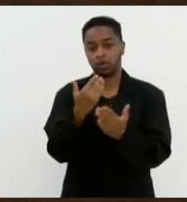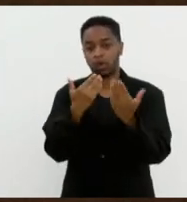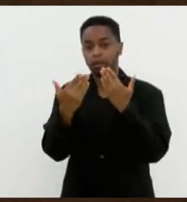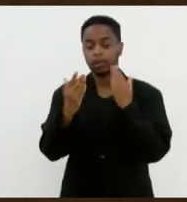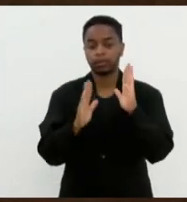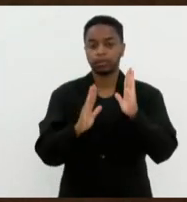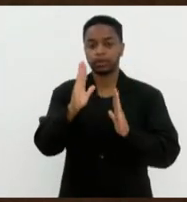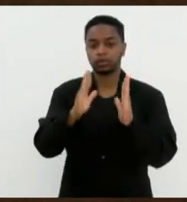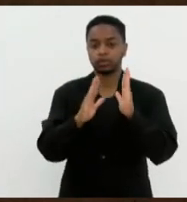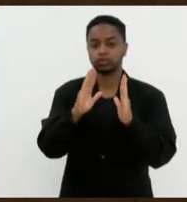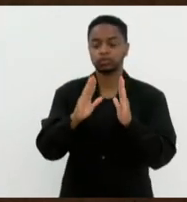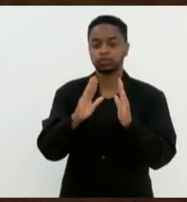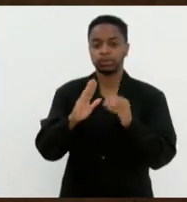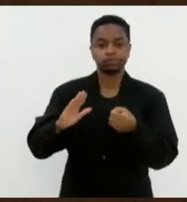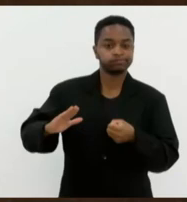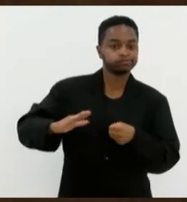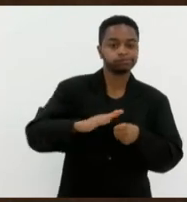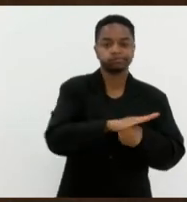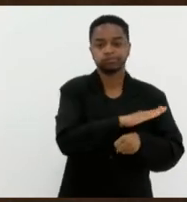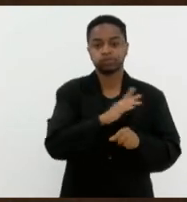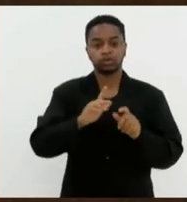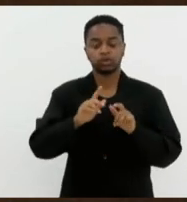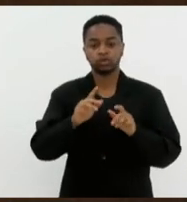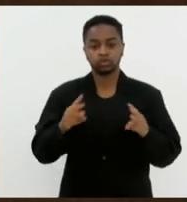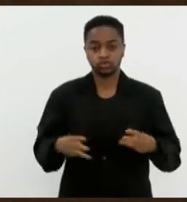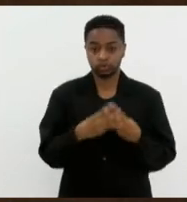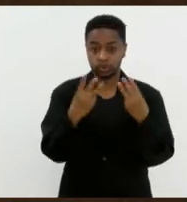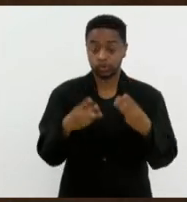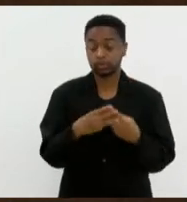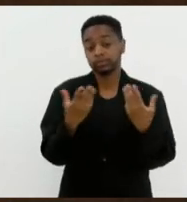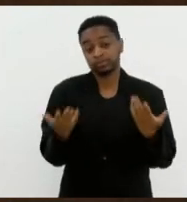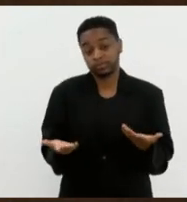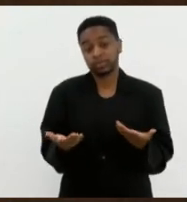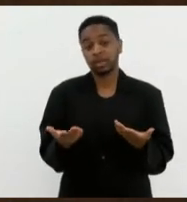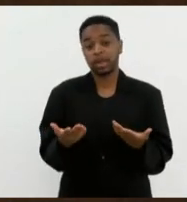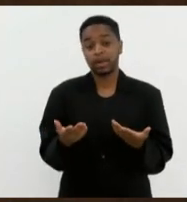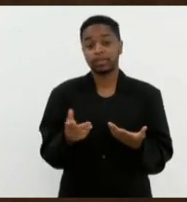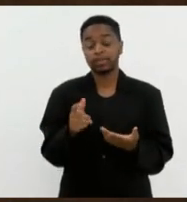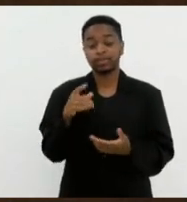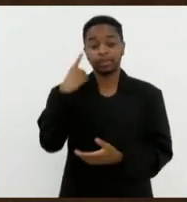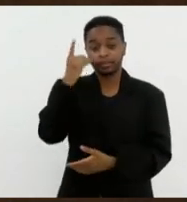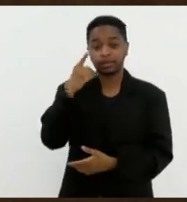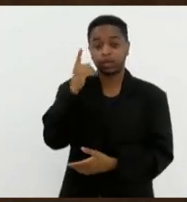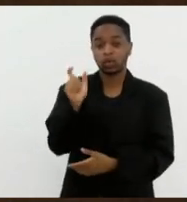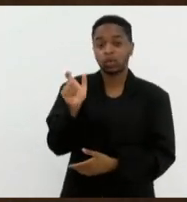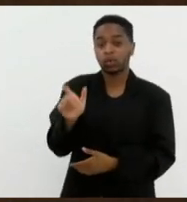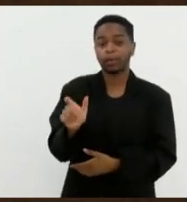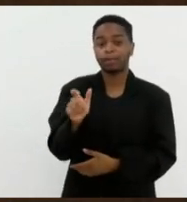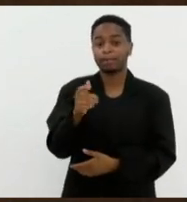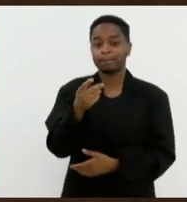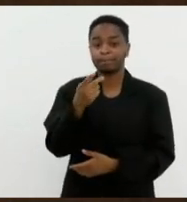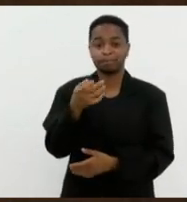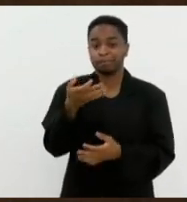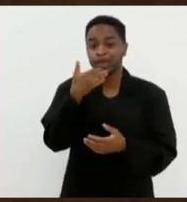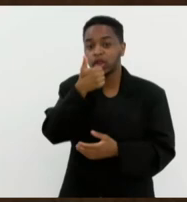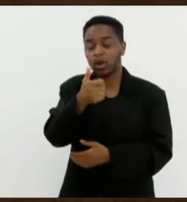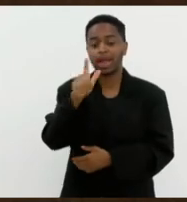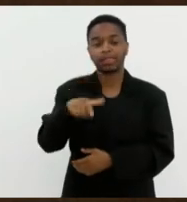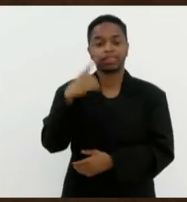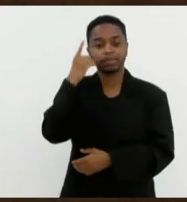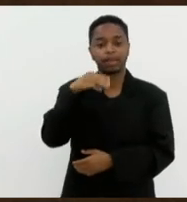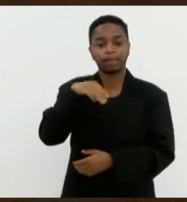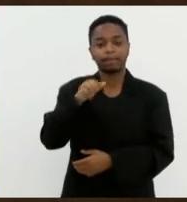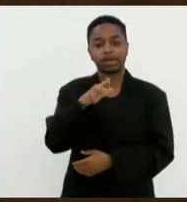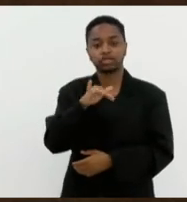Holocausto. Um verdadeiro boçal, e que o deputado que melhor apelidou ele aqui para mim foi o deputado Márcio Gualberto,